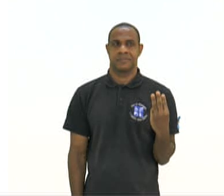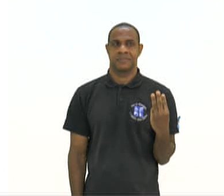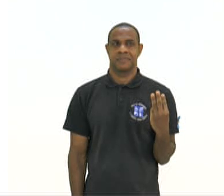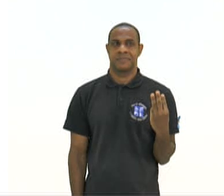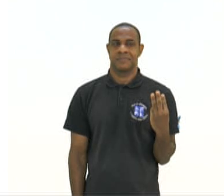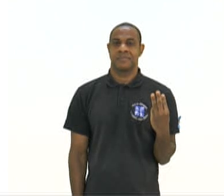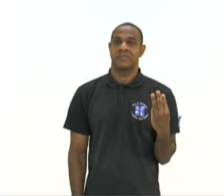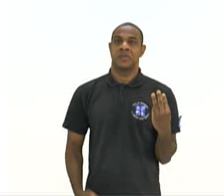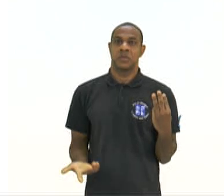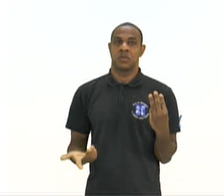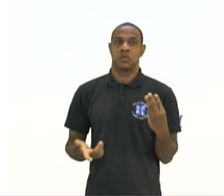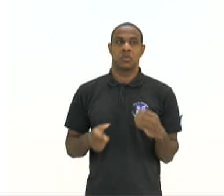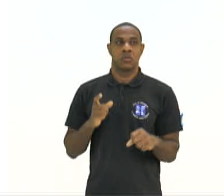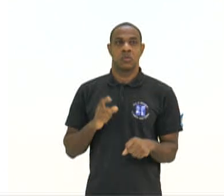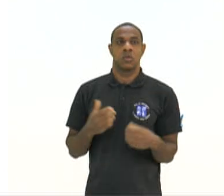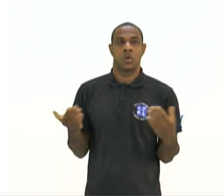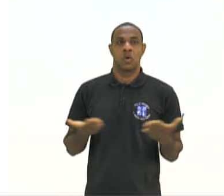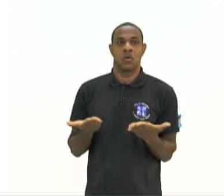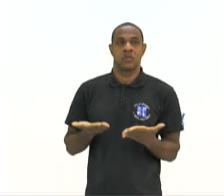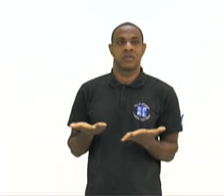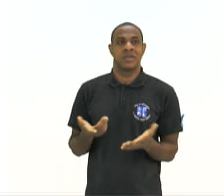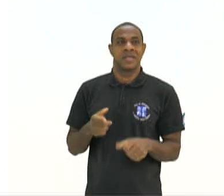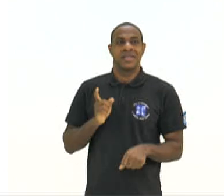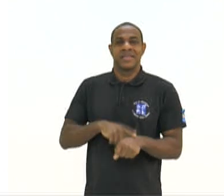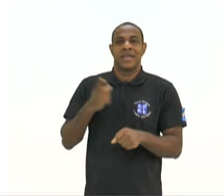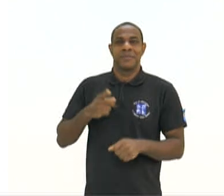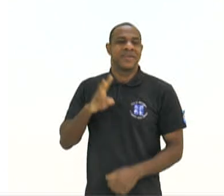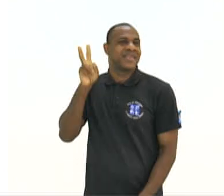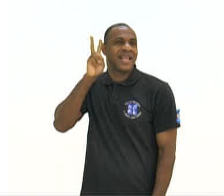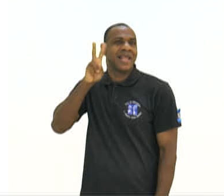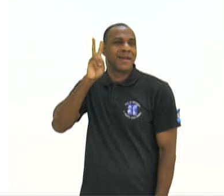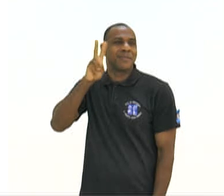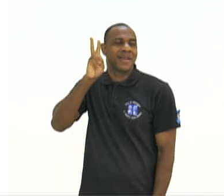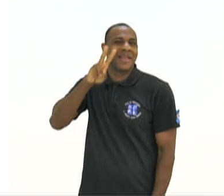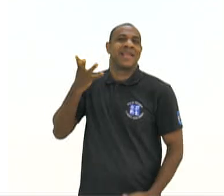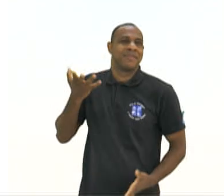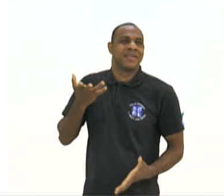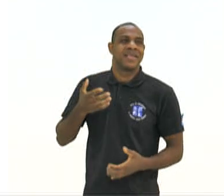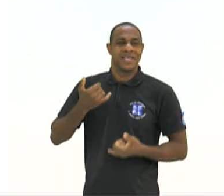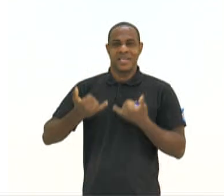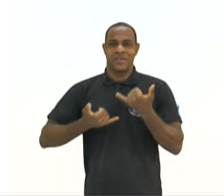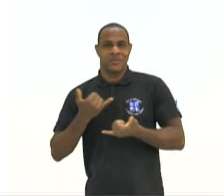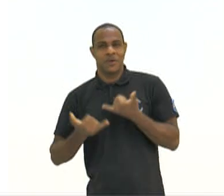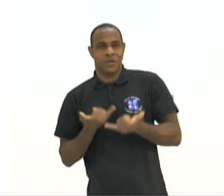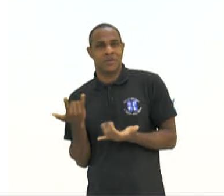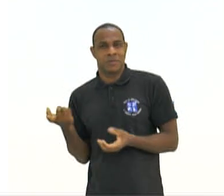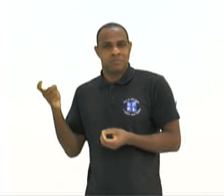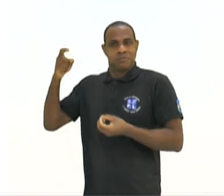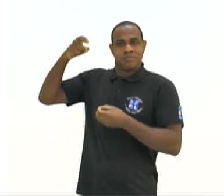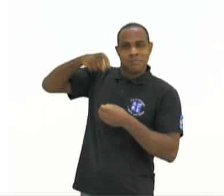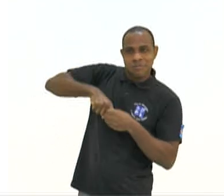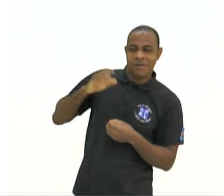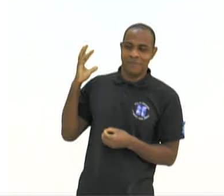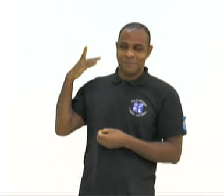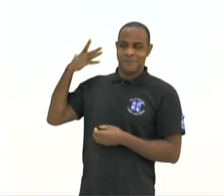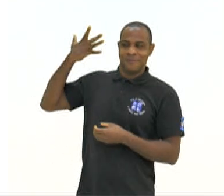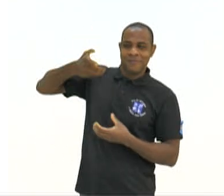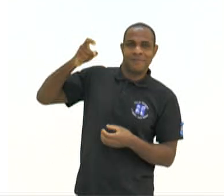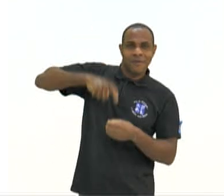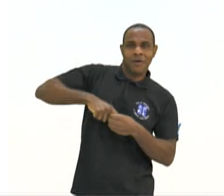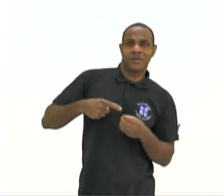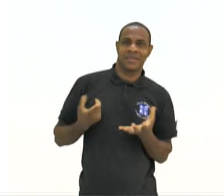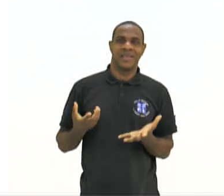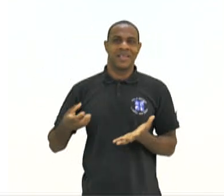Né? Os tempos de nostalgia que o jogo Donkey Kong traz, trazem de volta a nós. Nessas